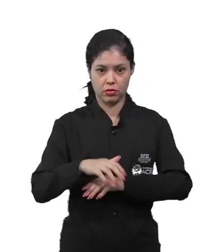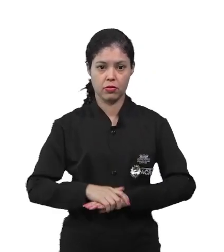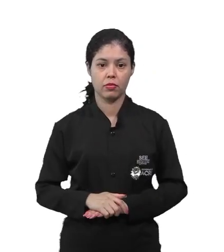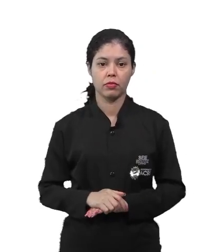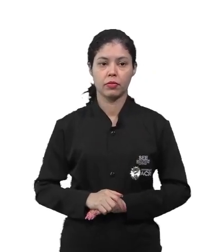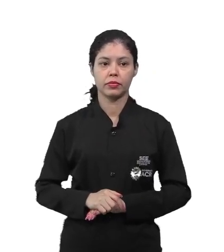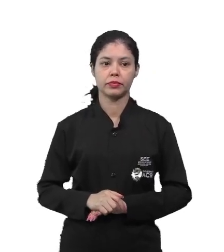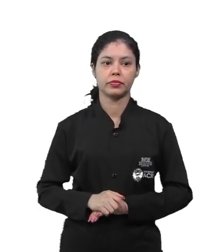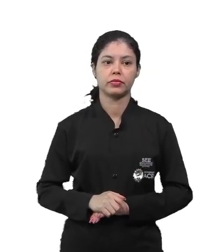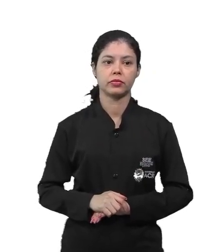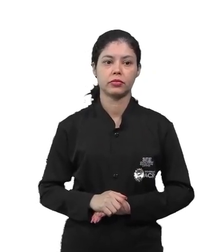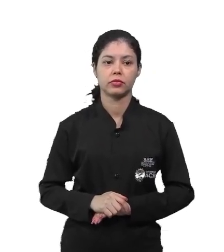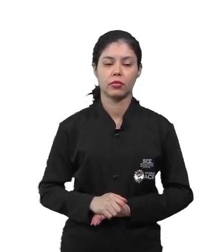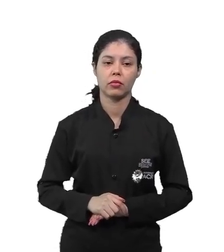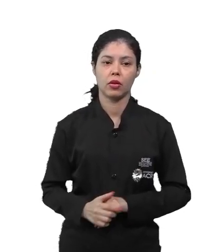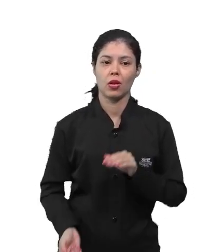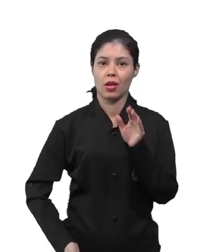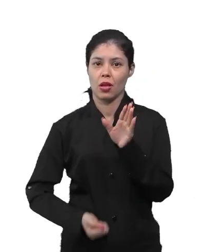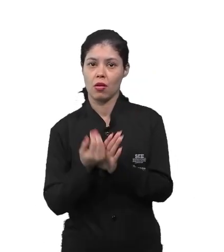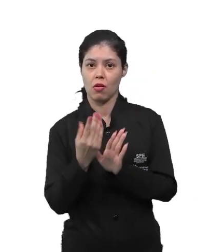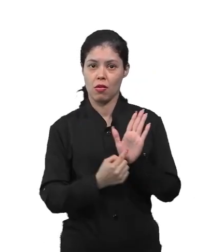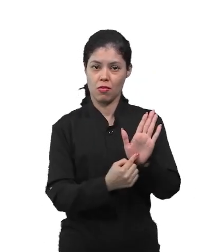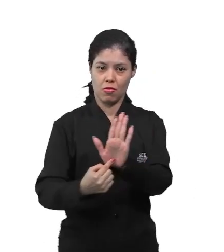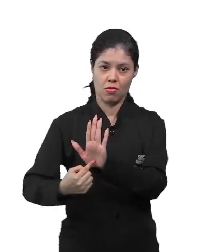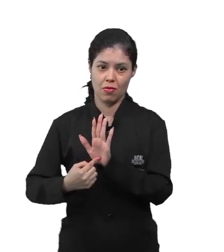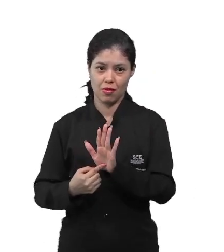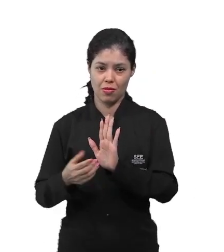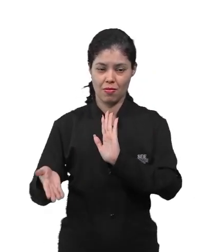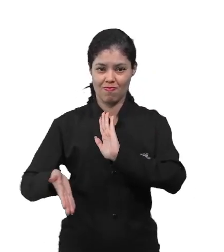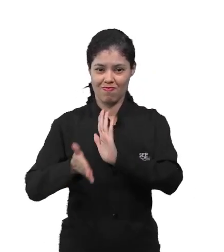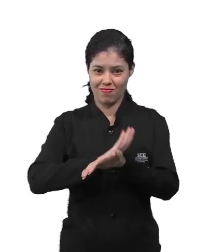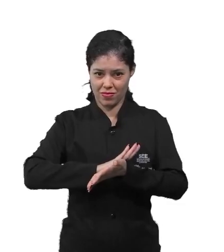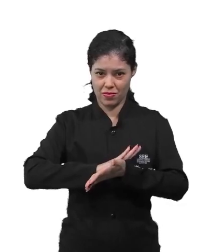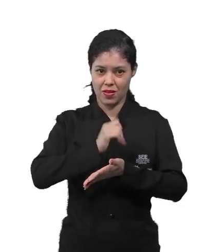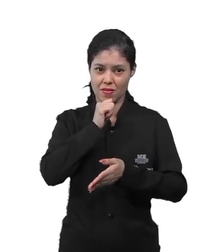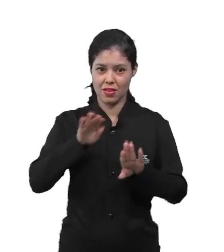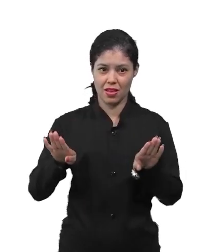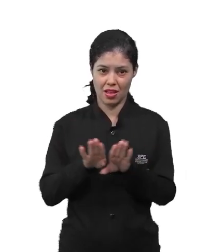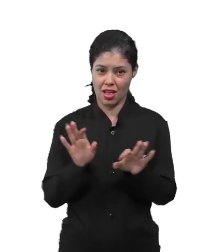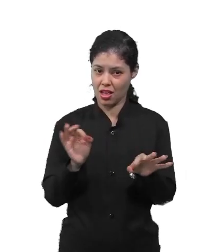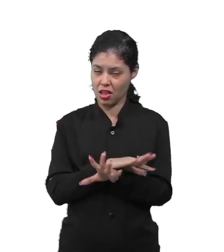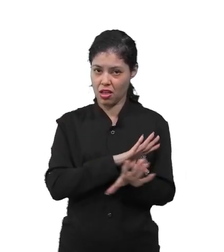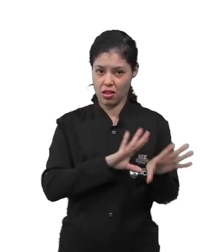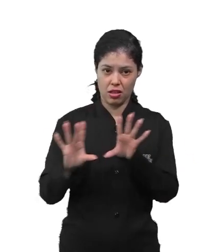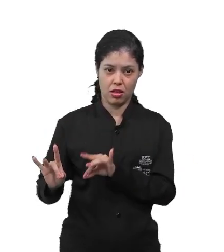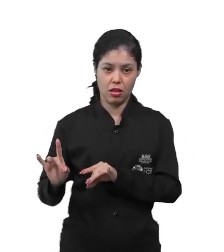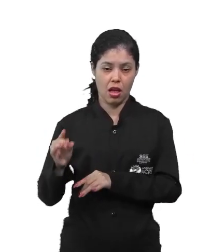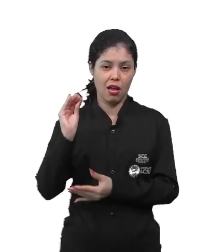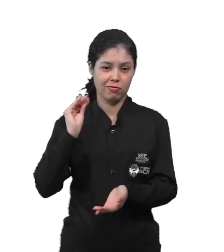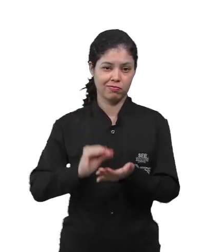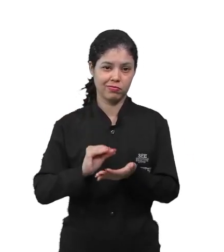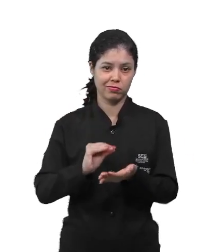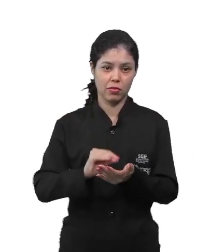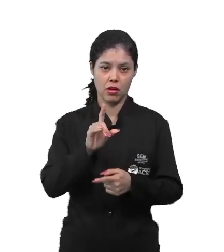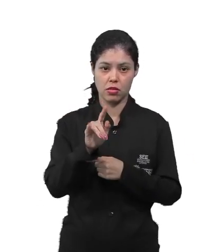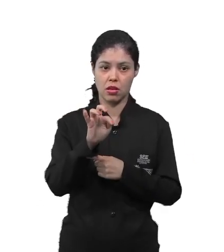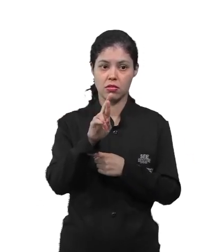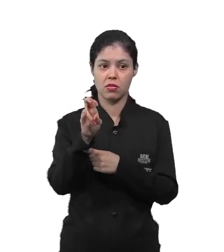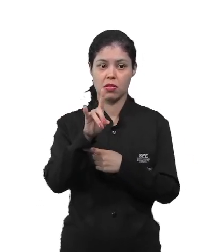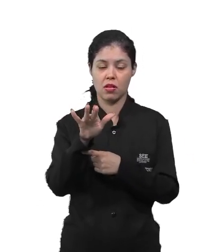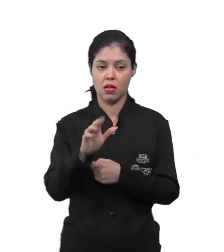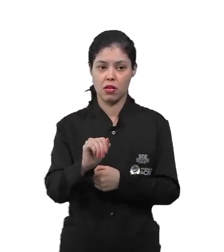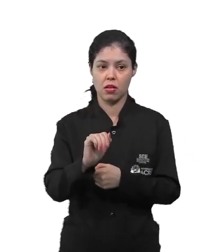instabilidade. Criam cenários de destruição que podem levar à desilusão e